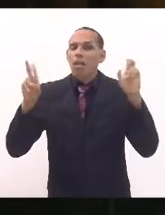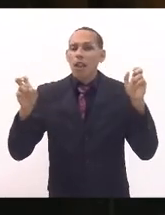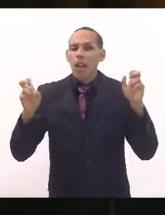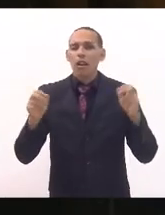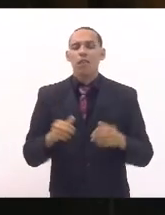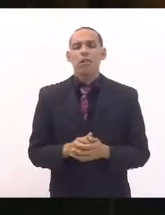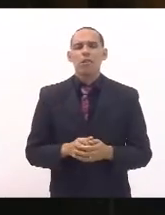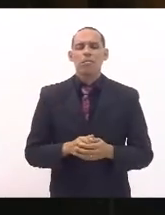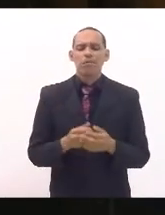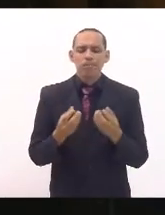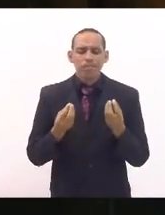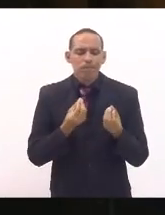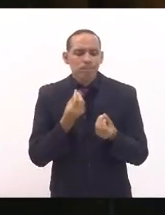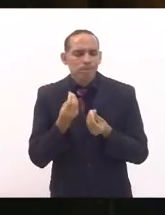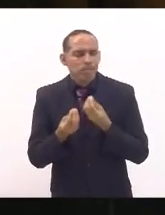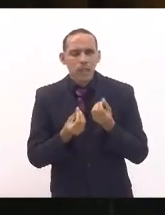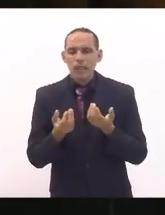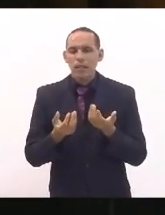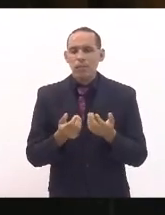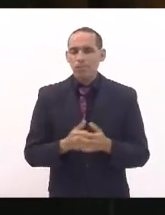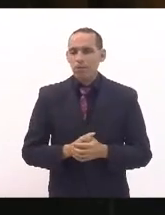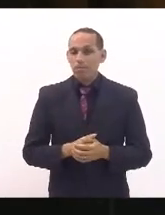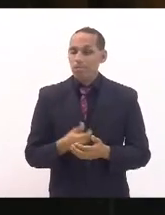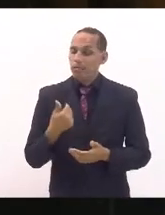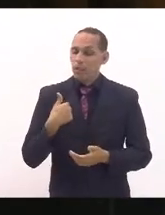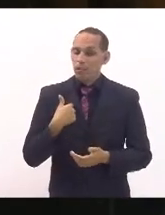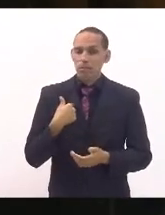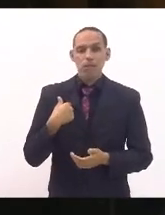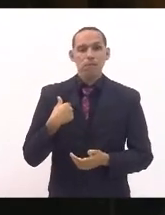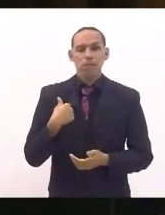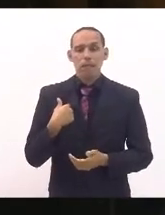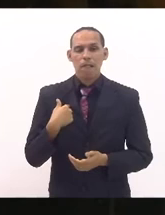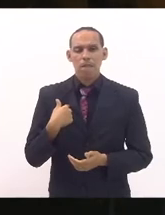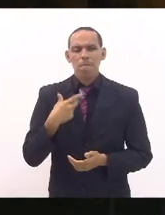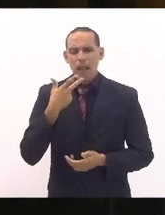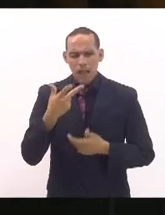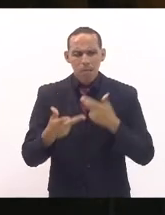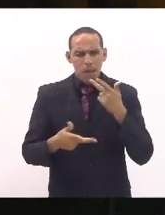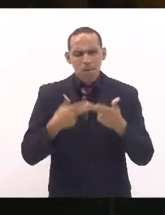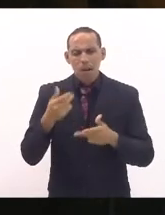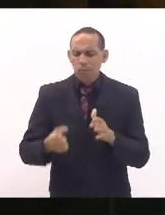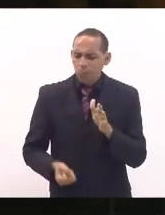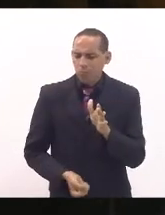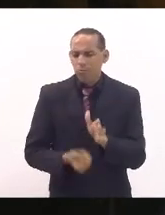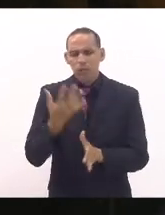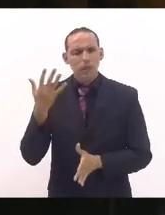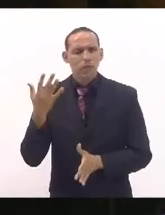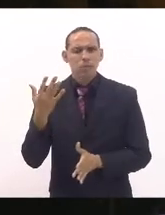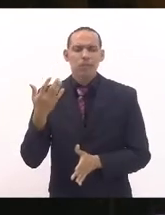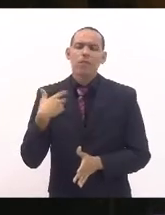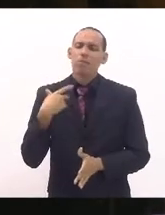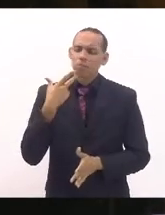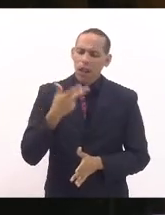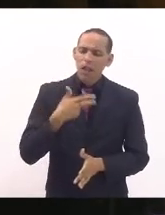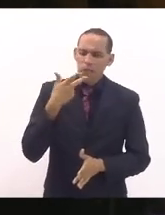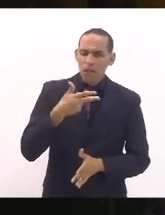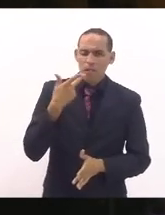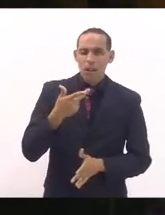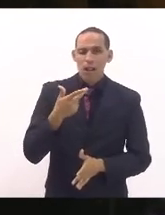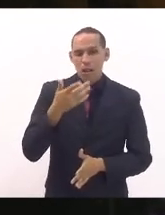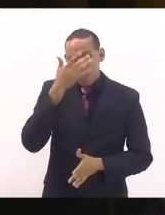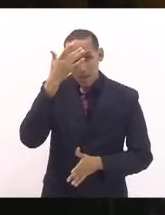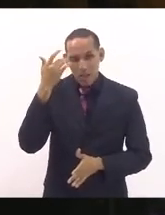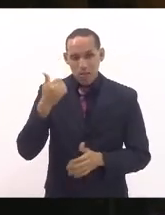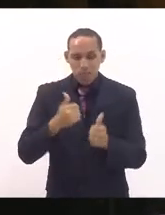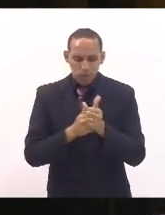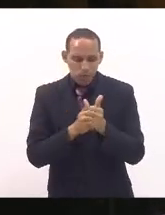assunto muito sensível e que eu já falo aqui várias vezes nesse plenário, já citei, e para quem acompanha o meu